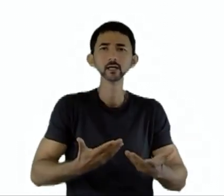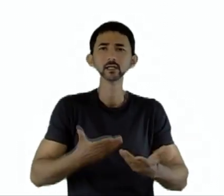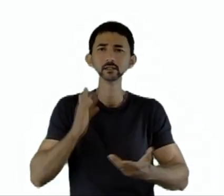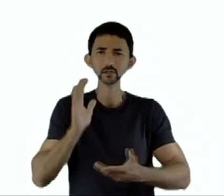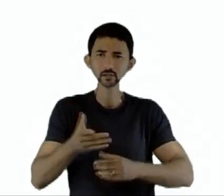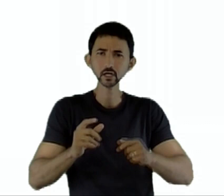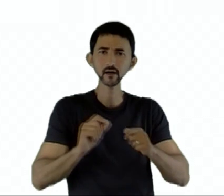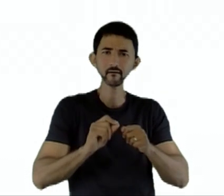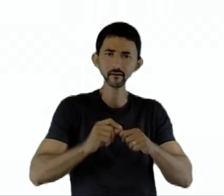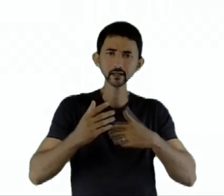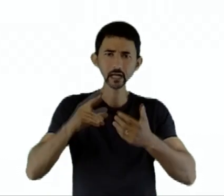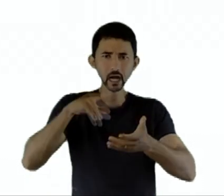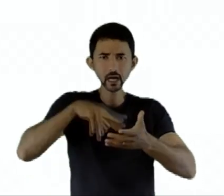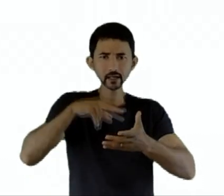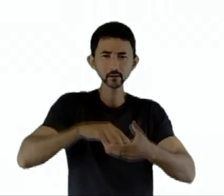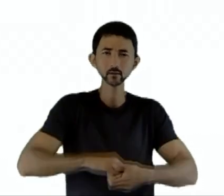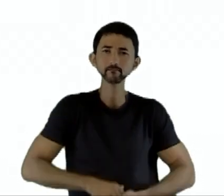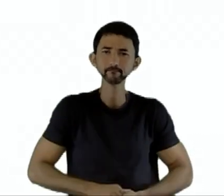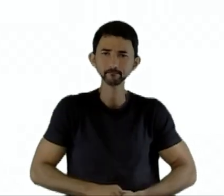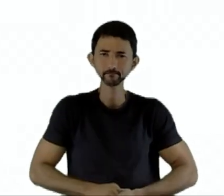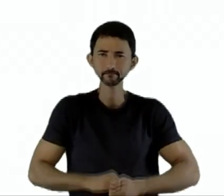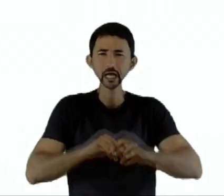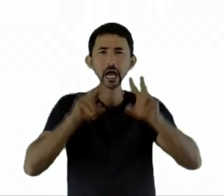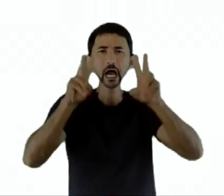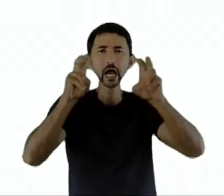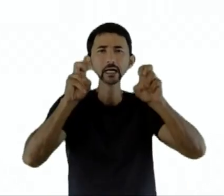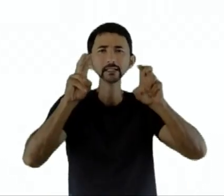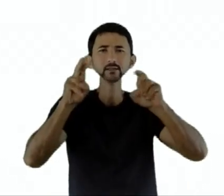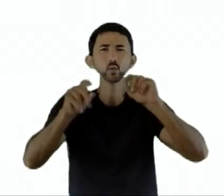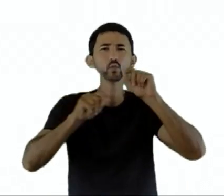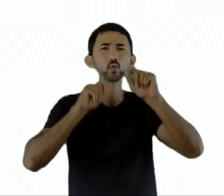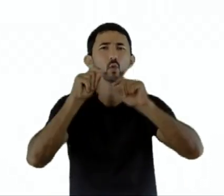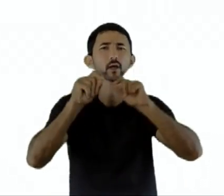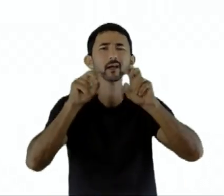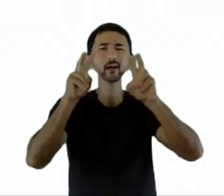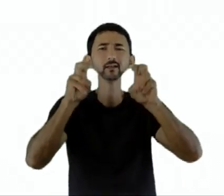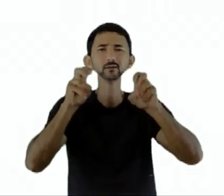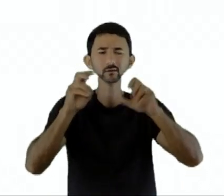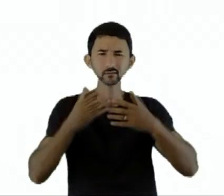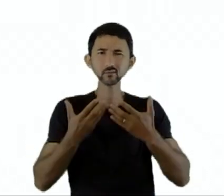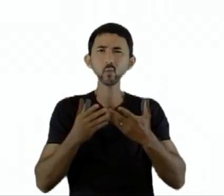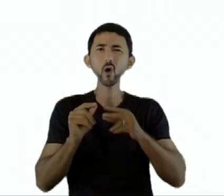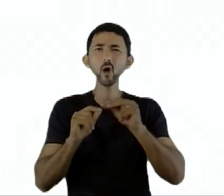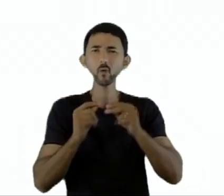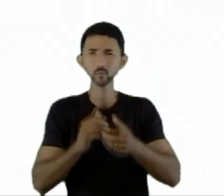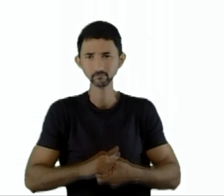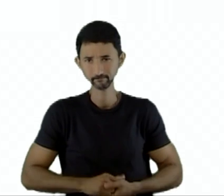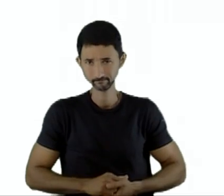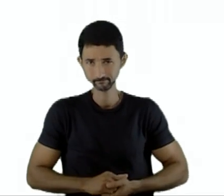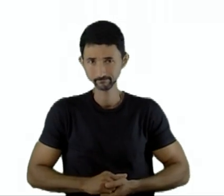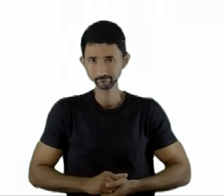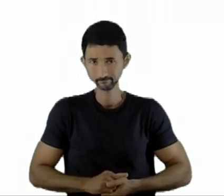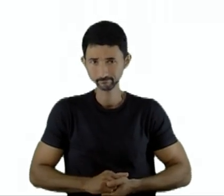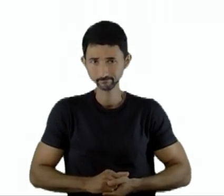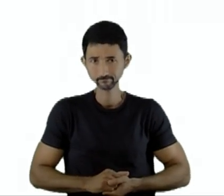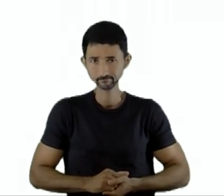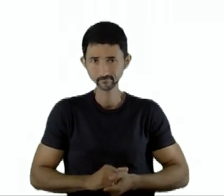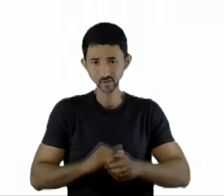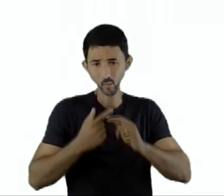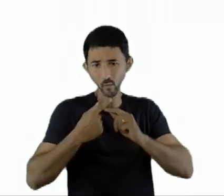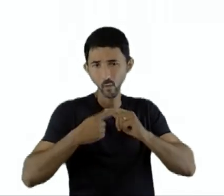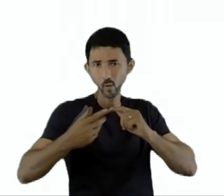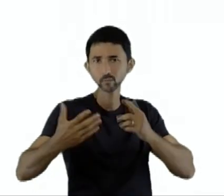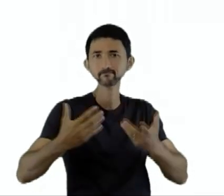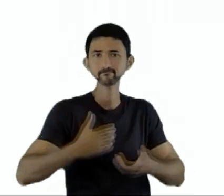já fez, aliás, a leitura aí comigo. O assunto tratado nesse texto é algo que é genérico,